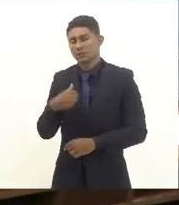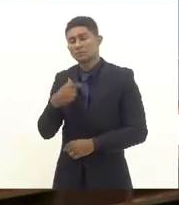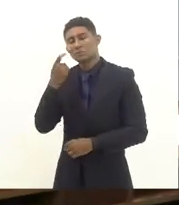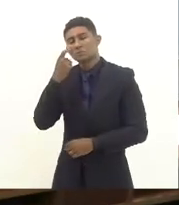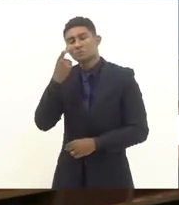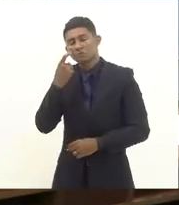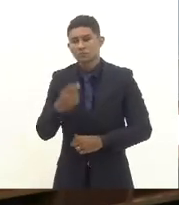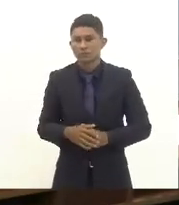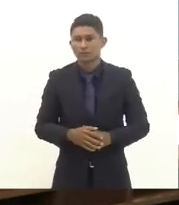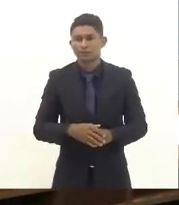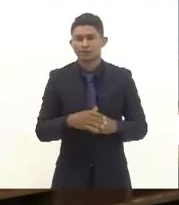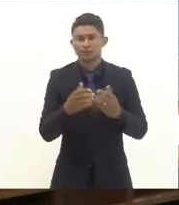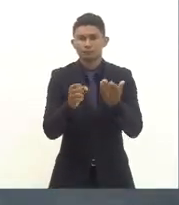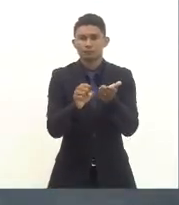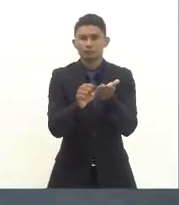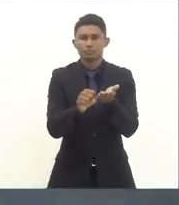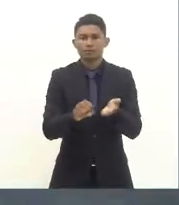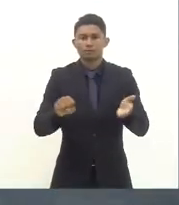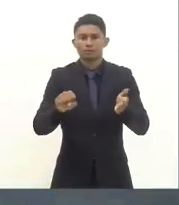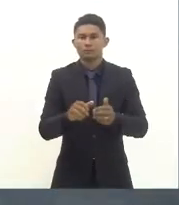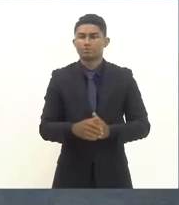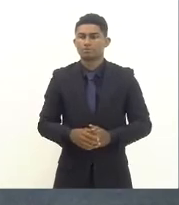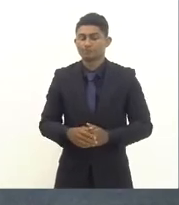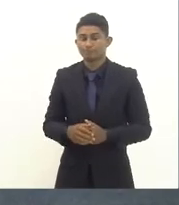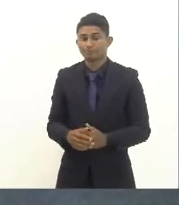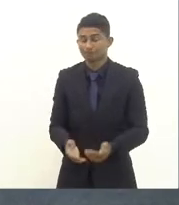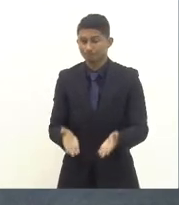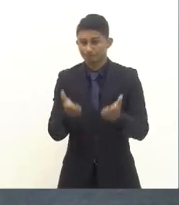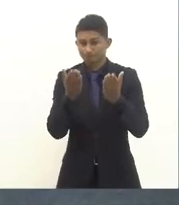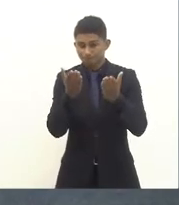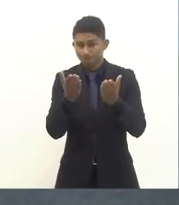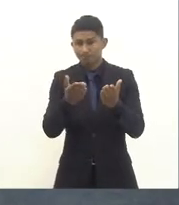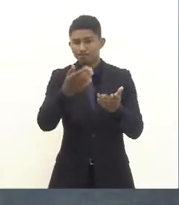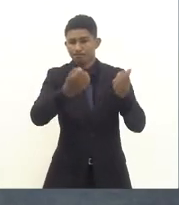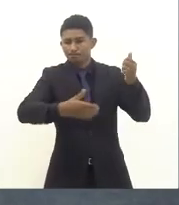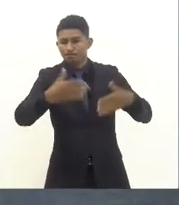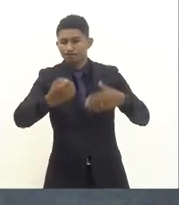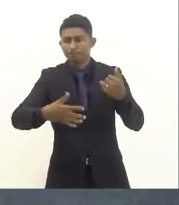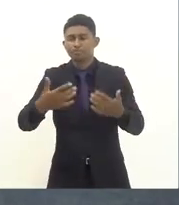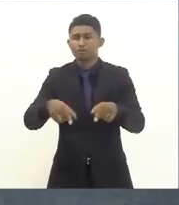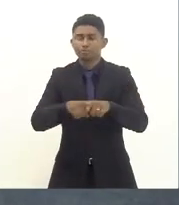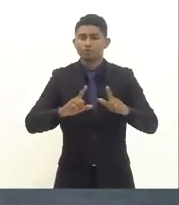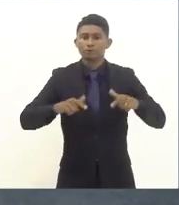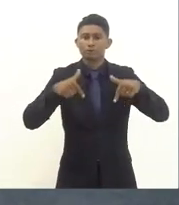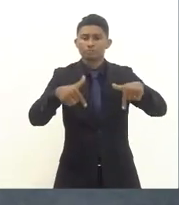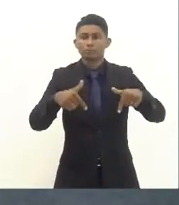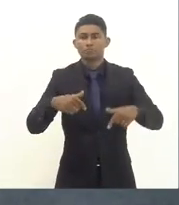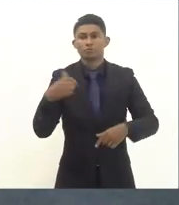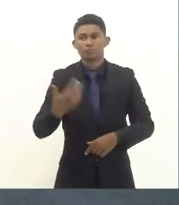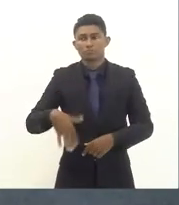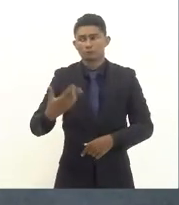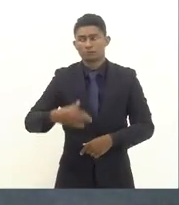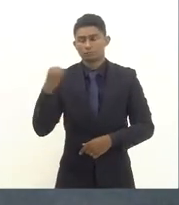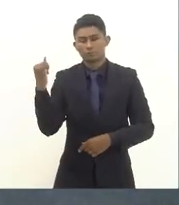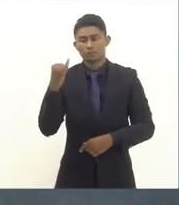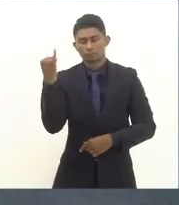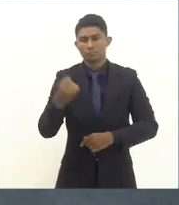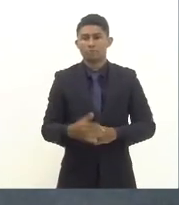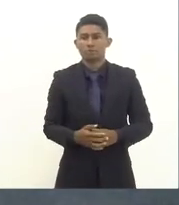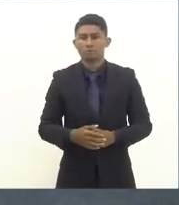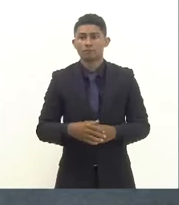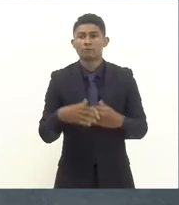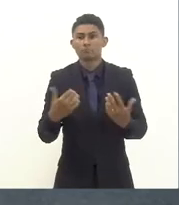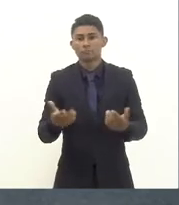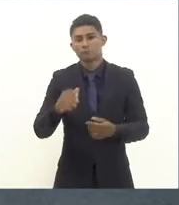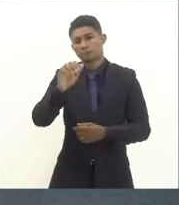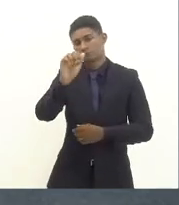Deputado Samuel muito oportuno seu depoimento e as suas atitudes nessa área e além